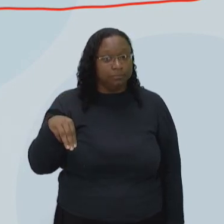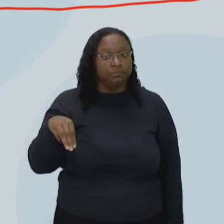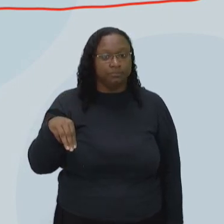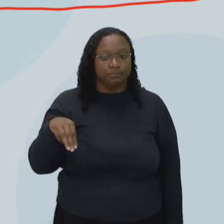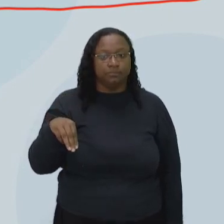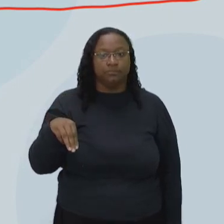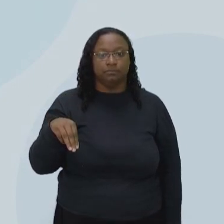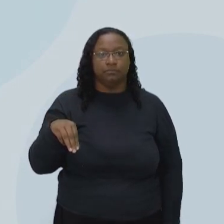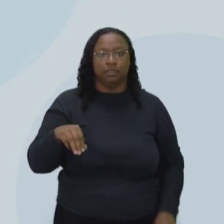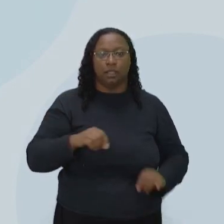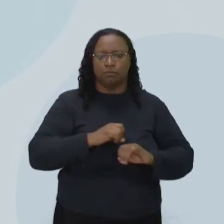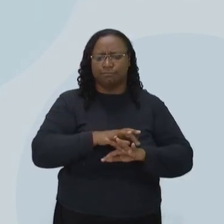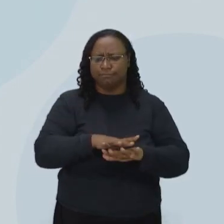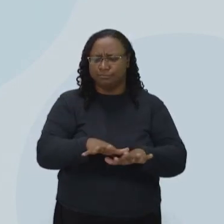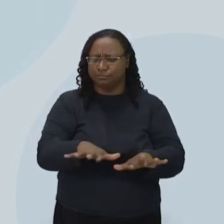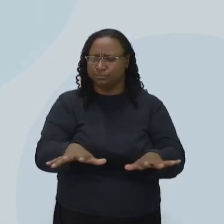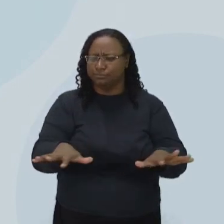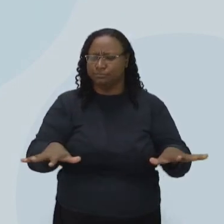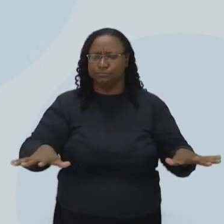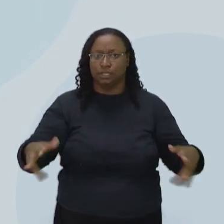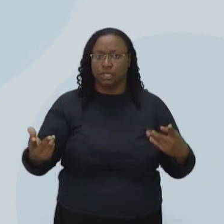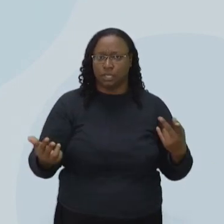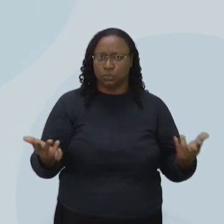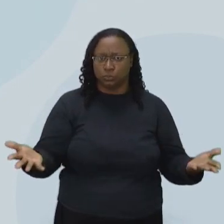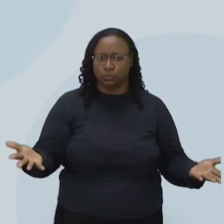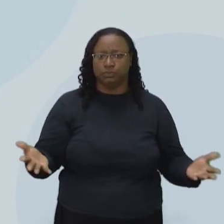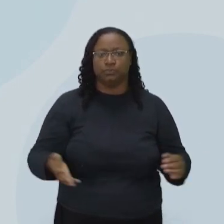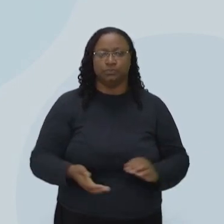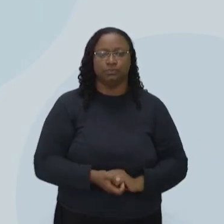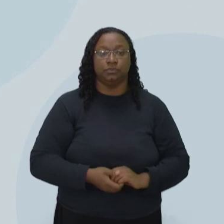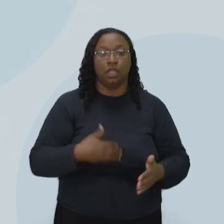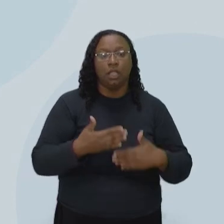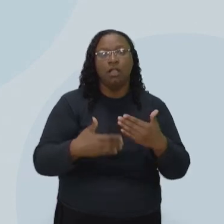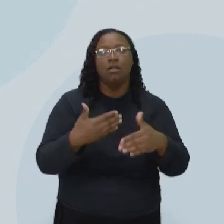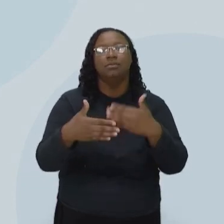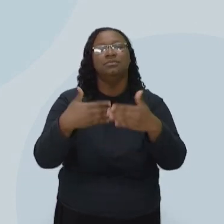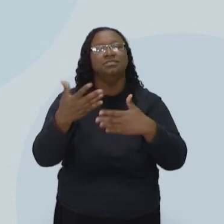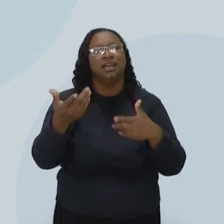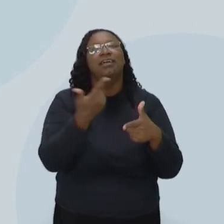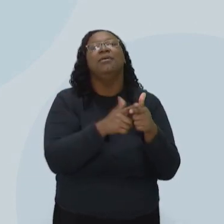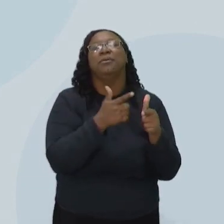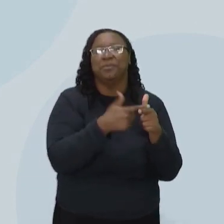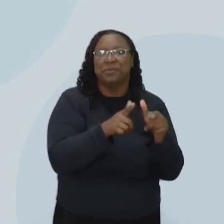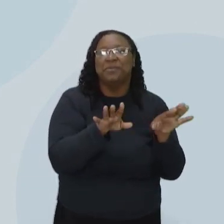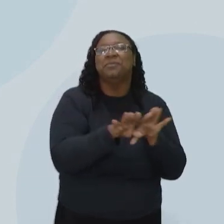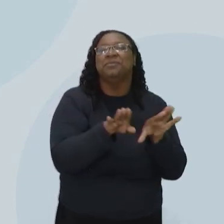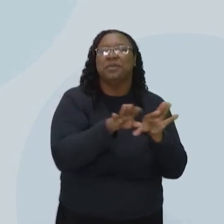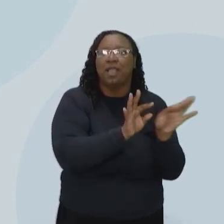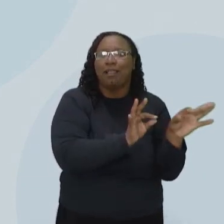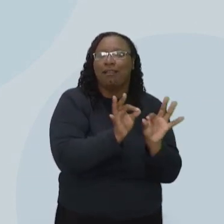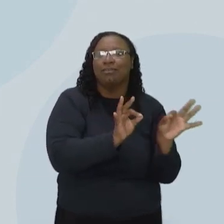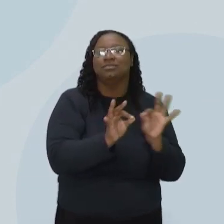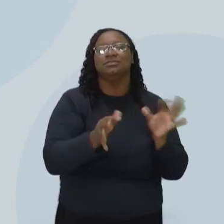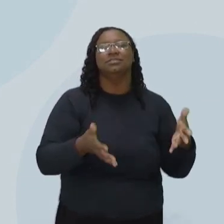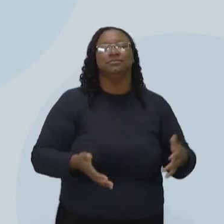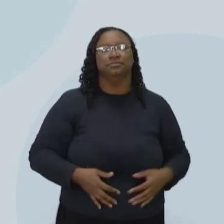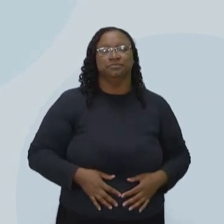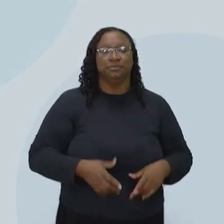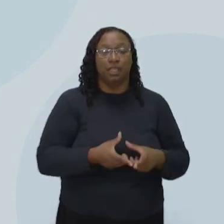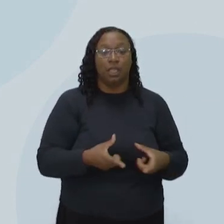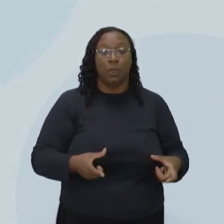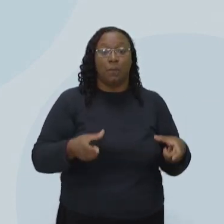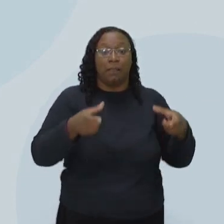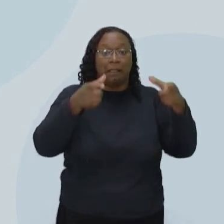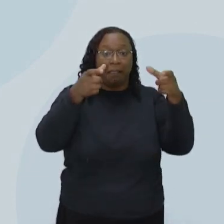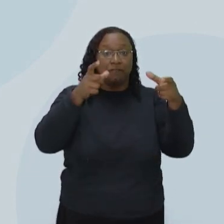para distribuir idealmente. Para a gente continuar a nossa conversa, tem mais um problema ainda. Além desse, em uma garrafa que possui